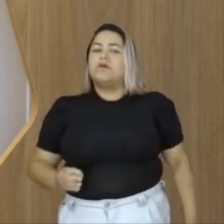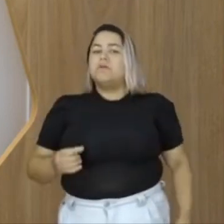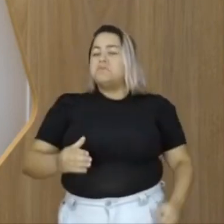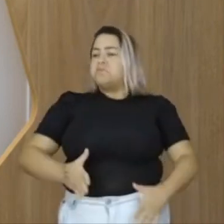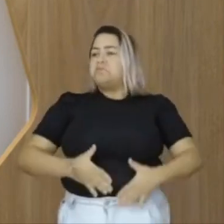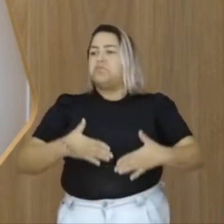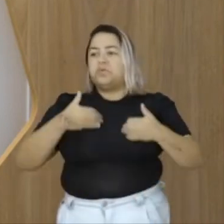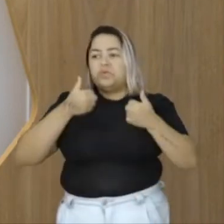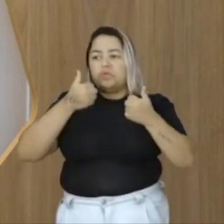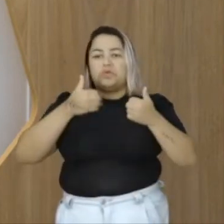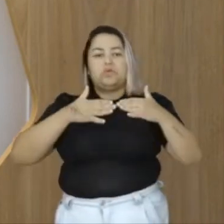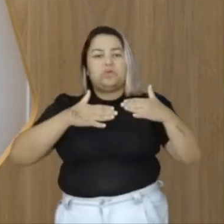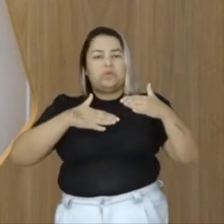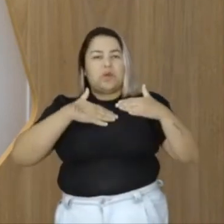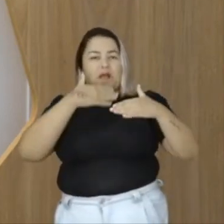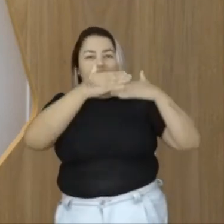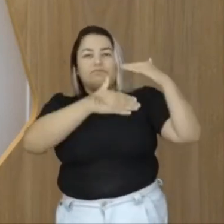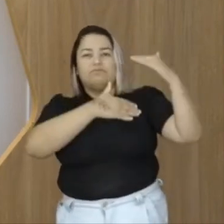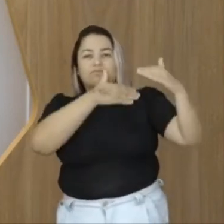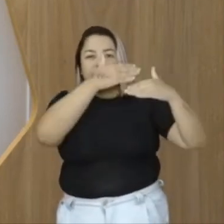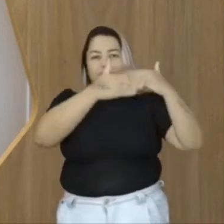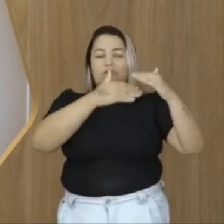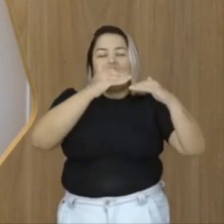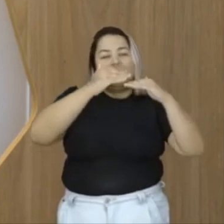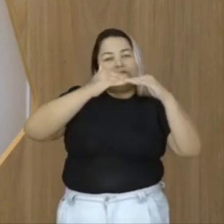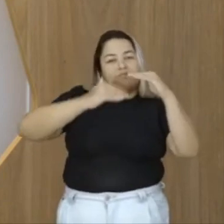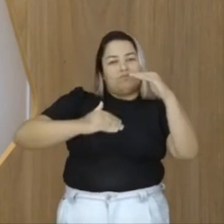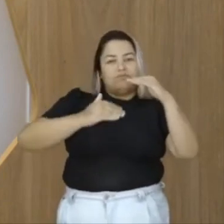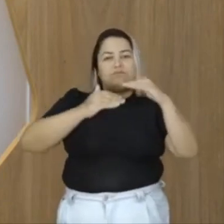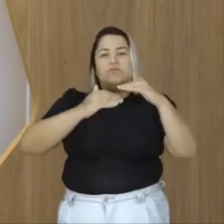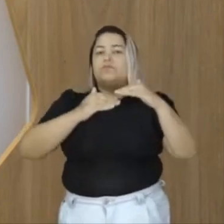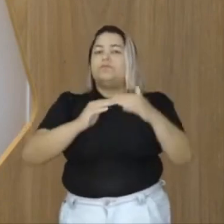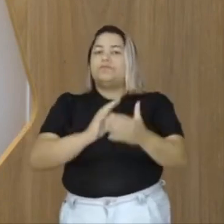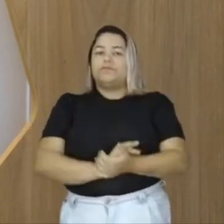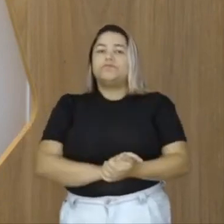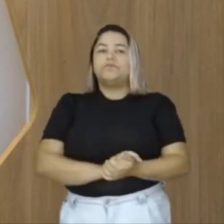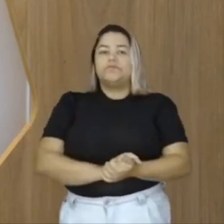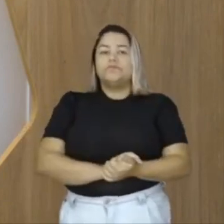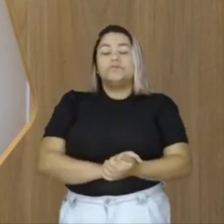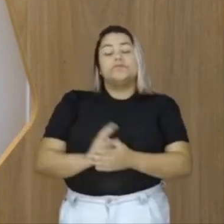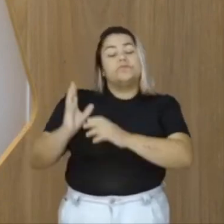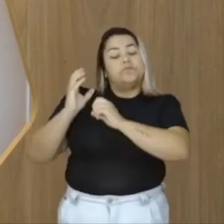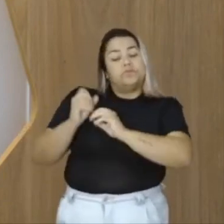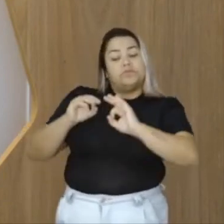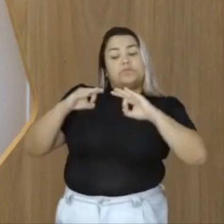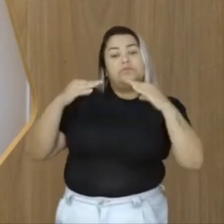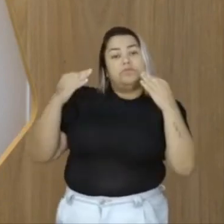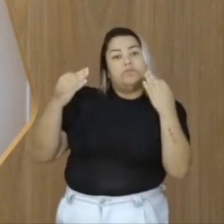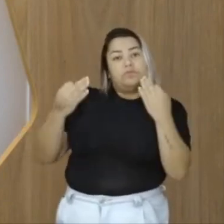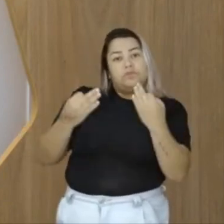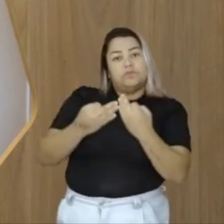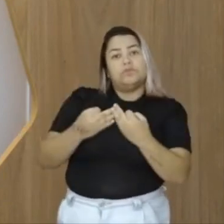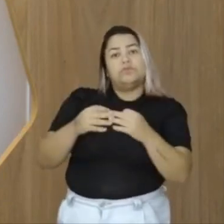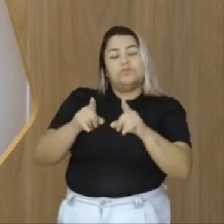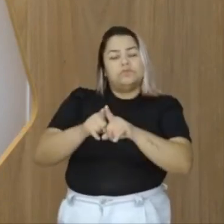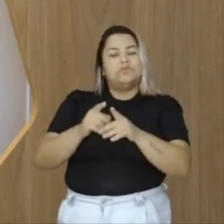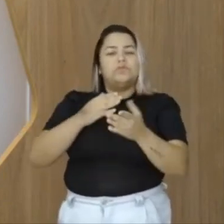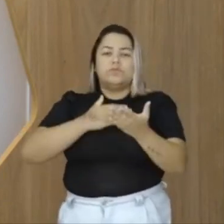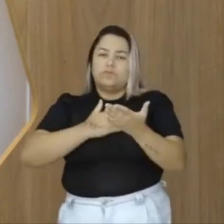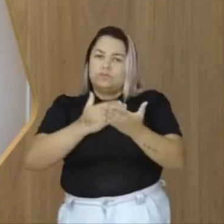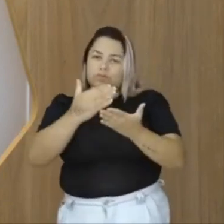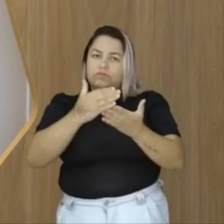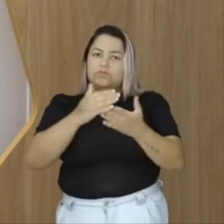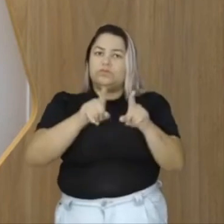mais desenvolvido e com muito menos desigualdades. E o novo Bolsa Família, que era uma preocupação desde o início